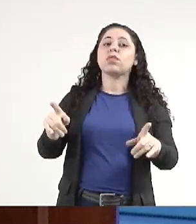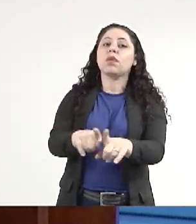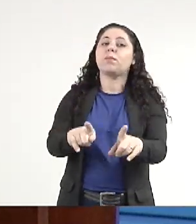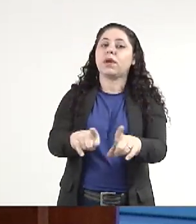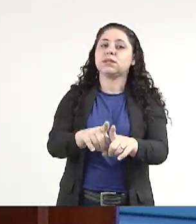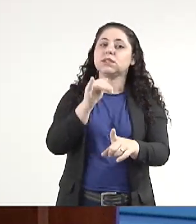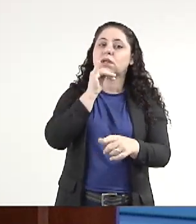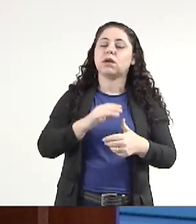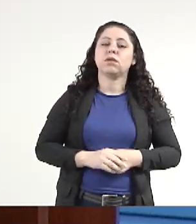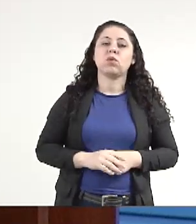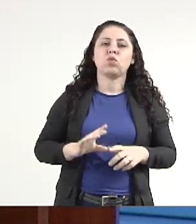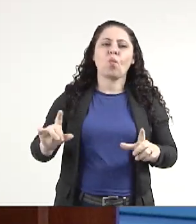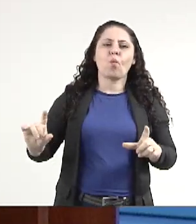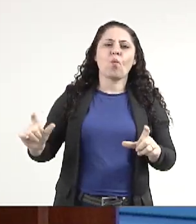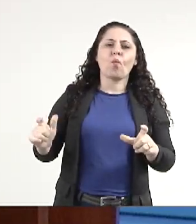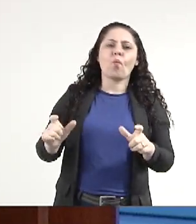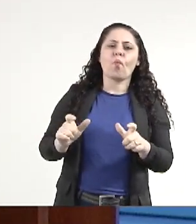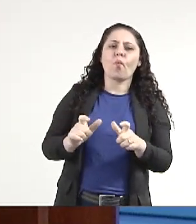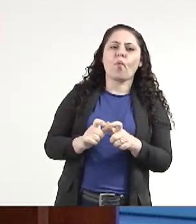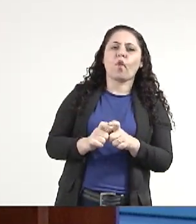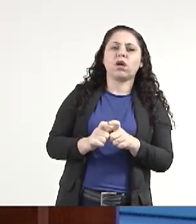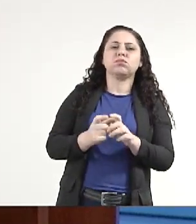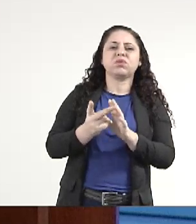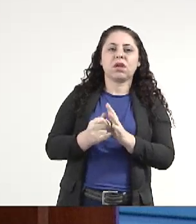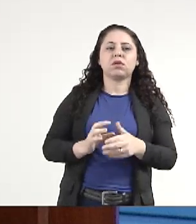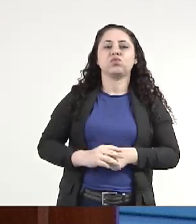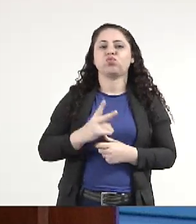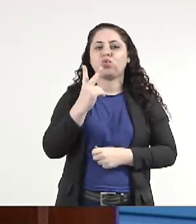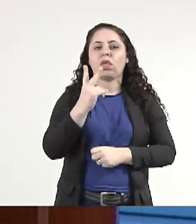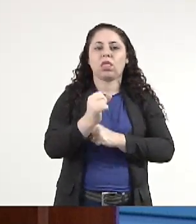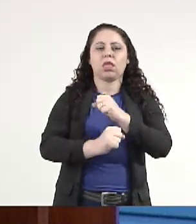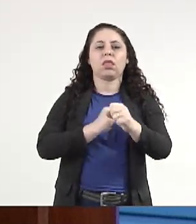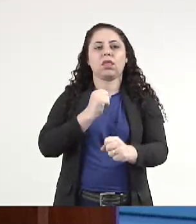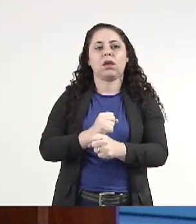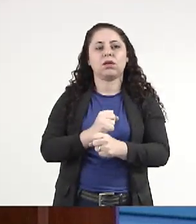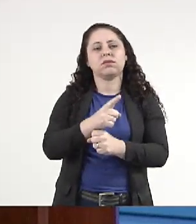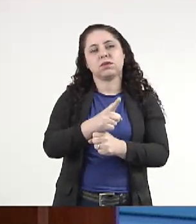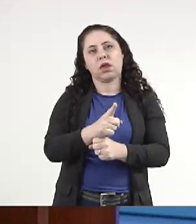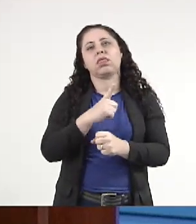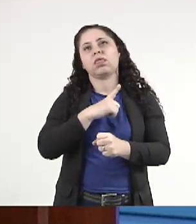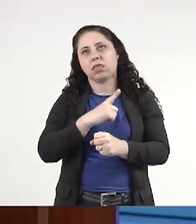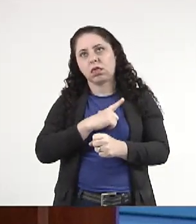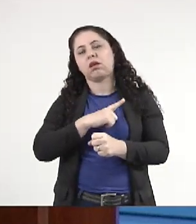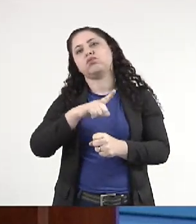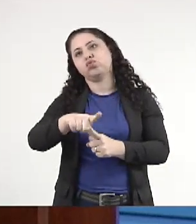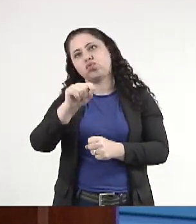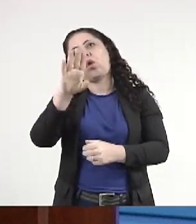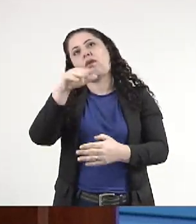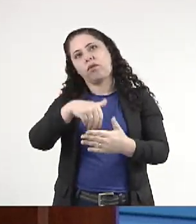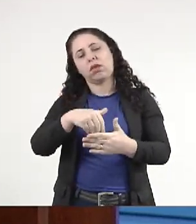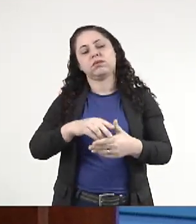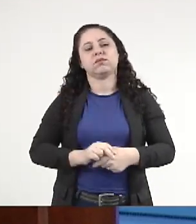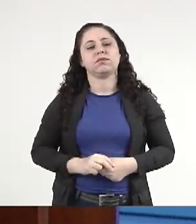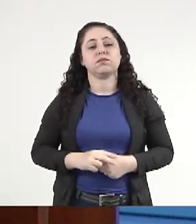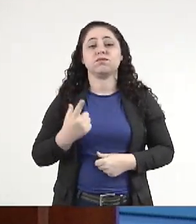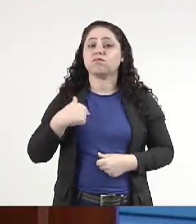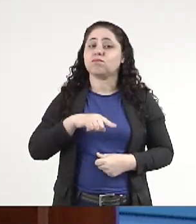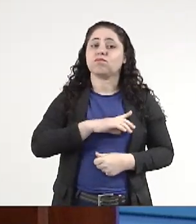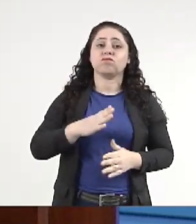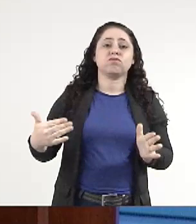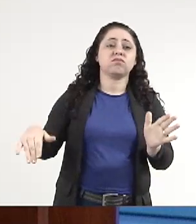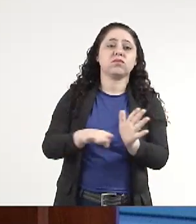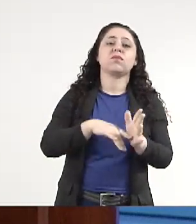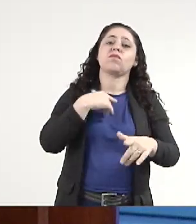também pela redução dos custos. A cada 2 anos você enfrenta um processo eleitoral. Nós chegamos